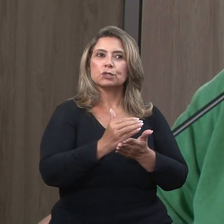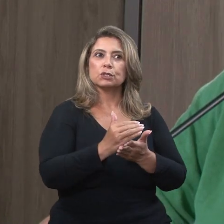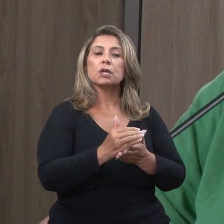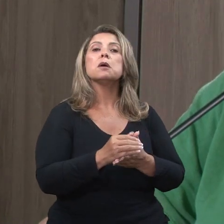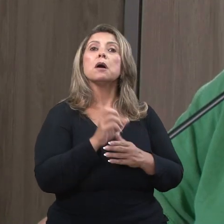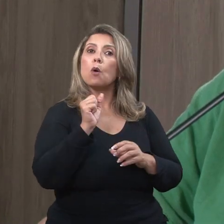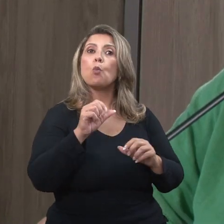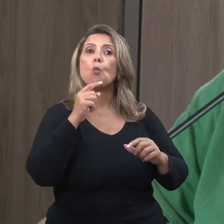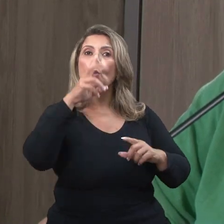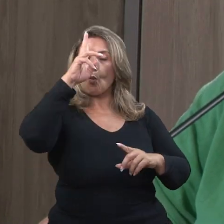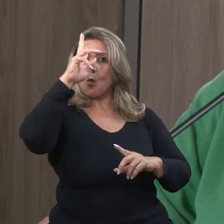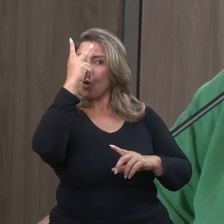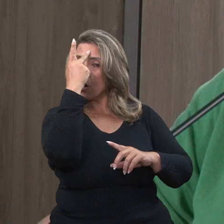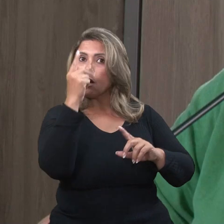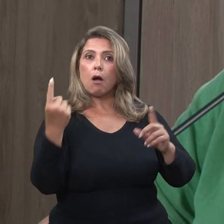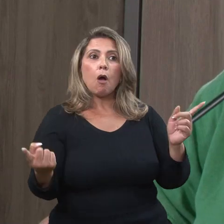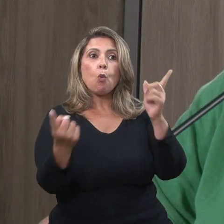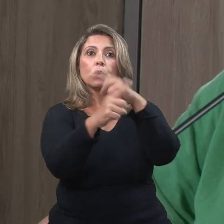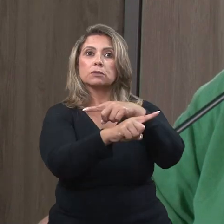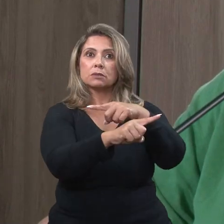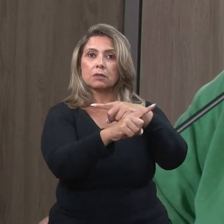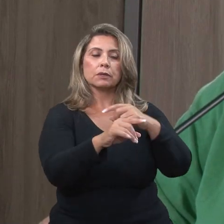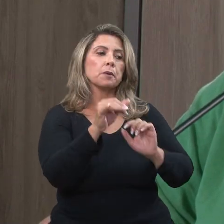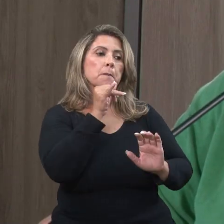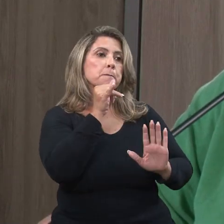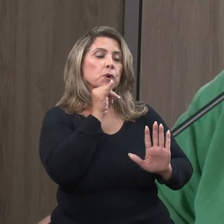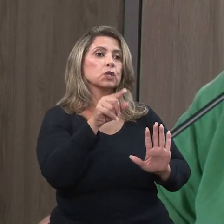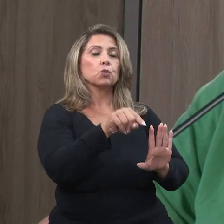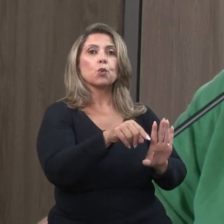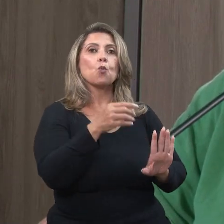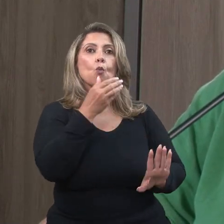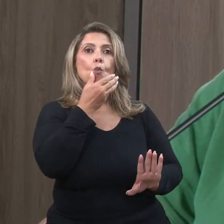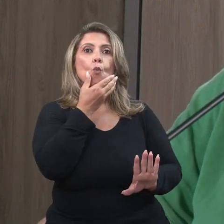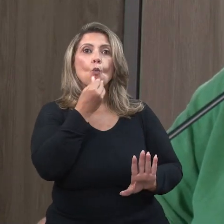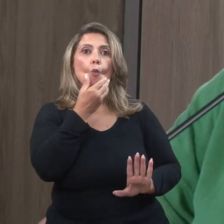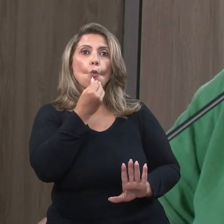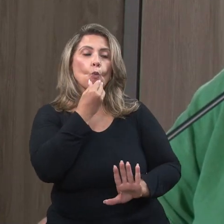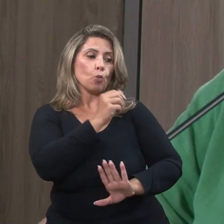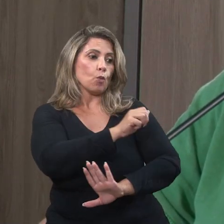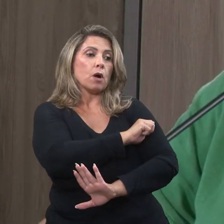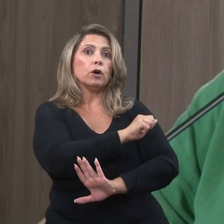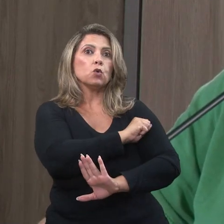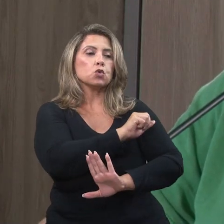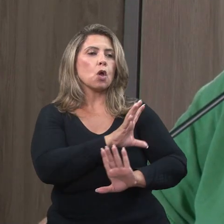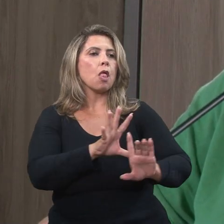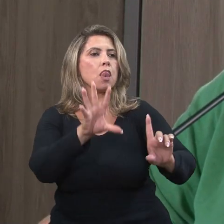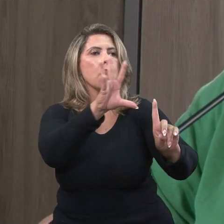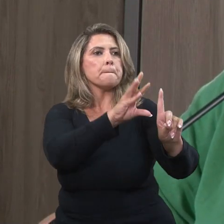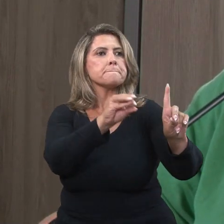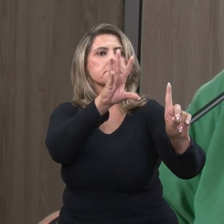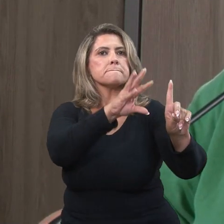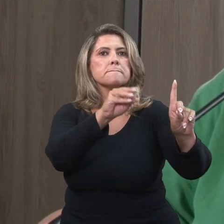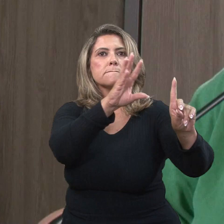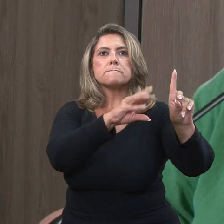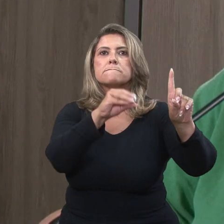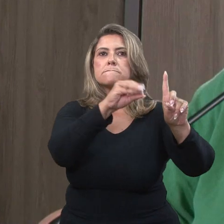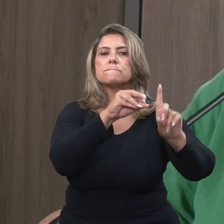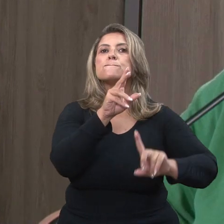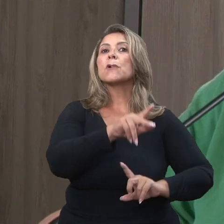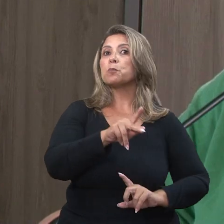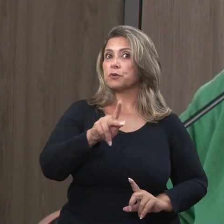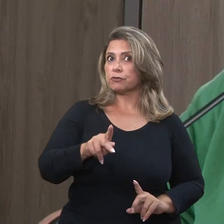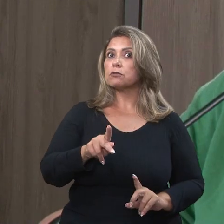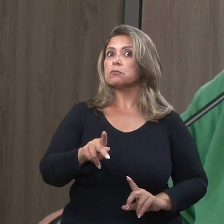um aluno em relação, por exemplo, a uma professora. Isso também pode receber a devida punição. Então,